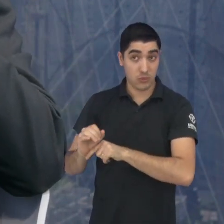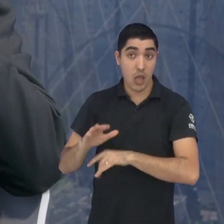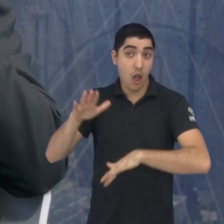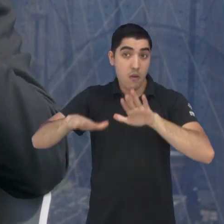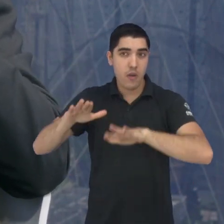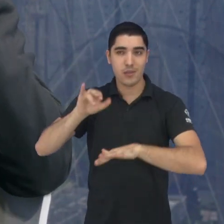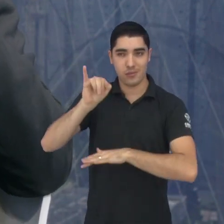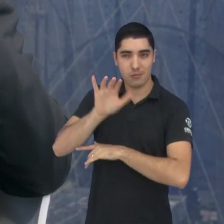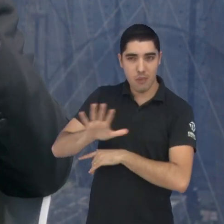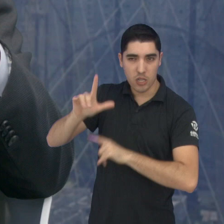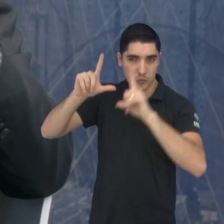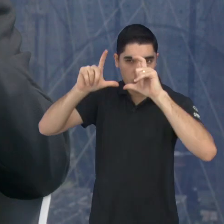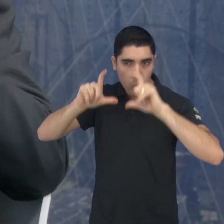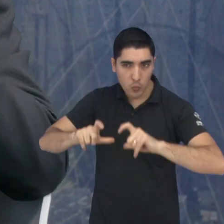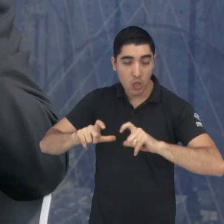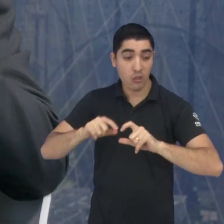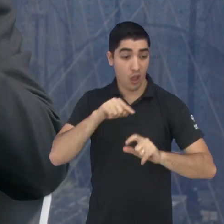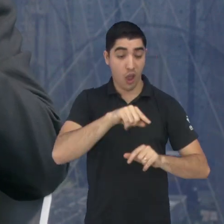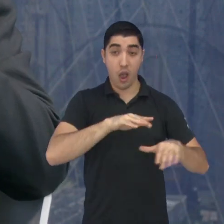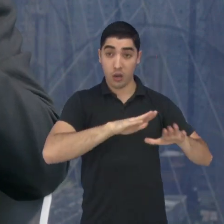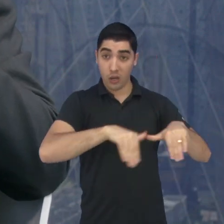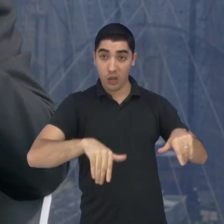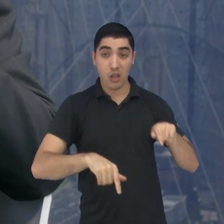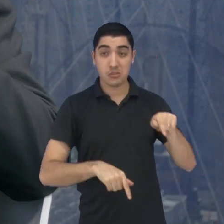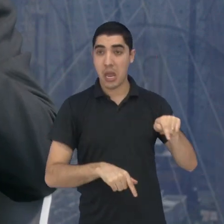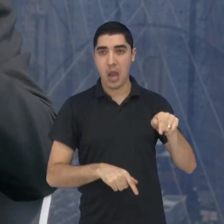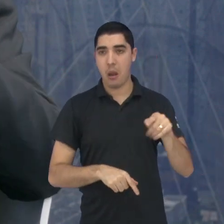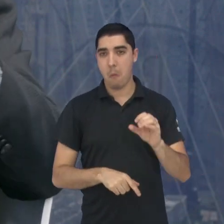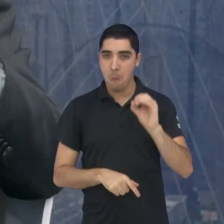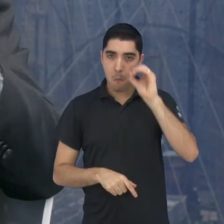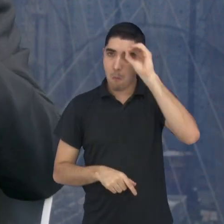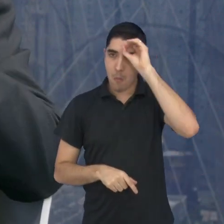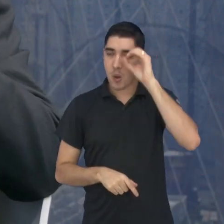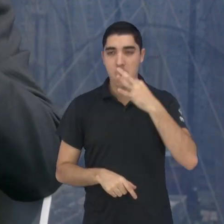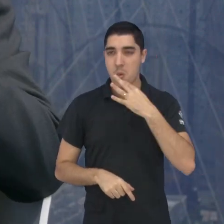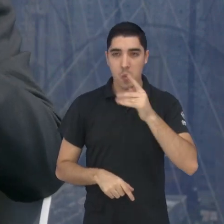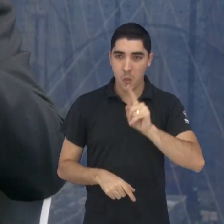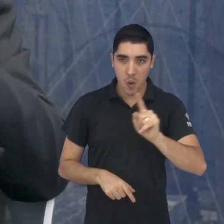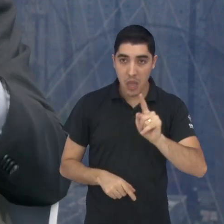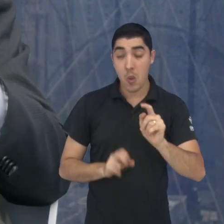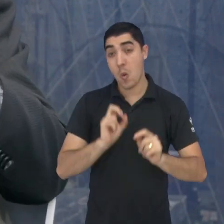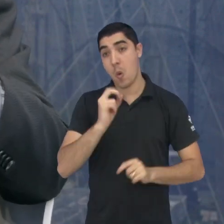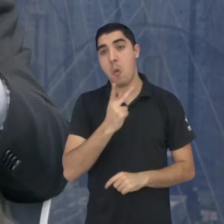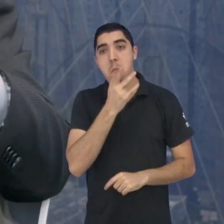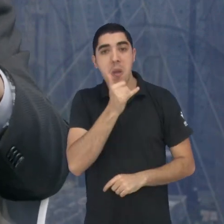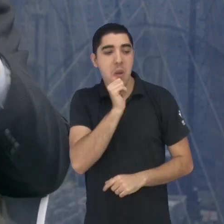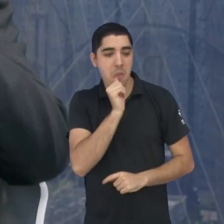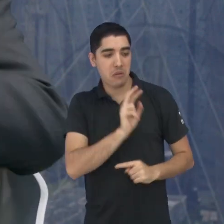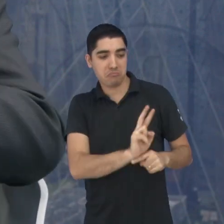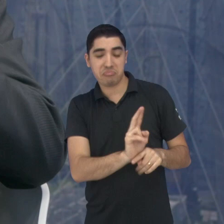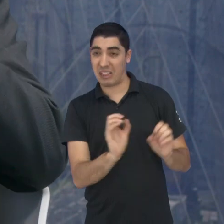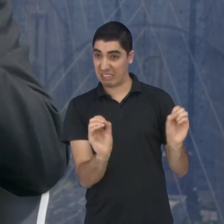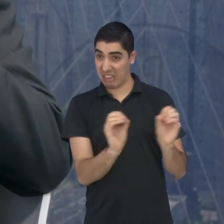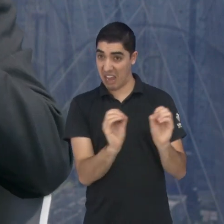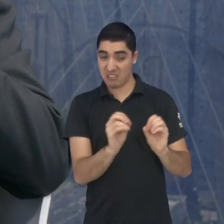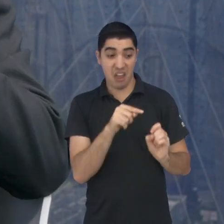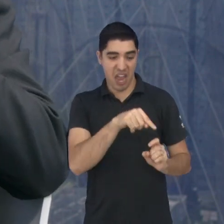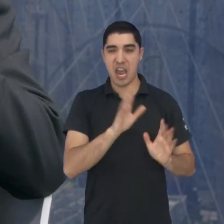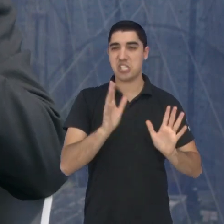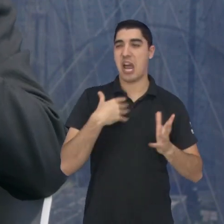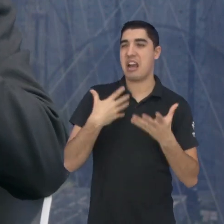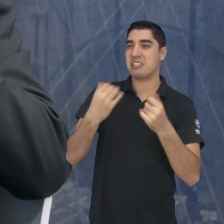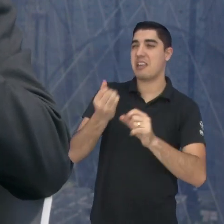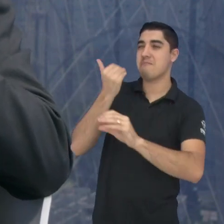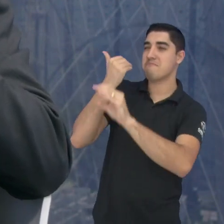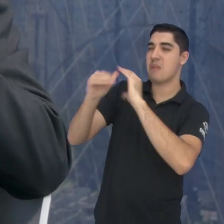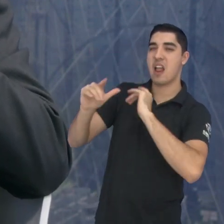internet, a criança que não tem esse tipo de orientação e acompanhamento acaba fazendo, né? Porque foi cooptada numa